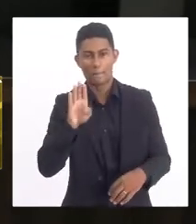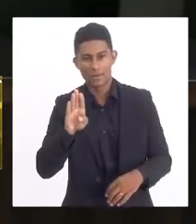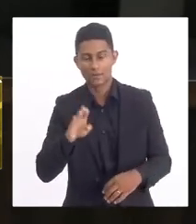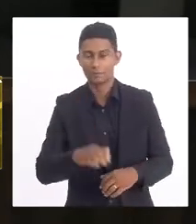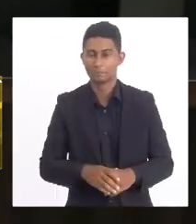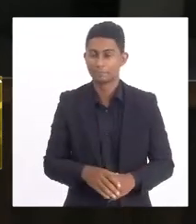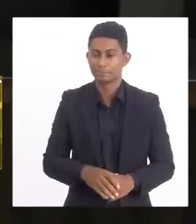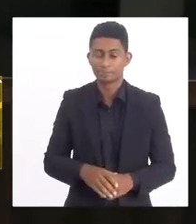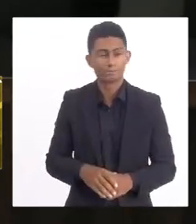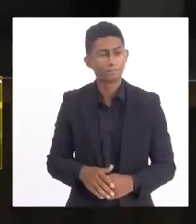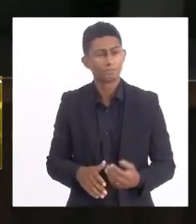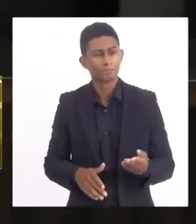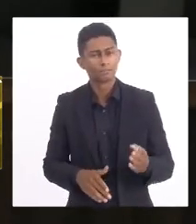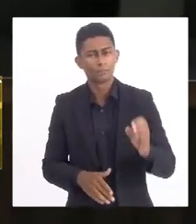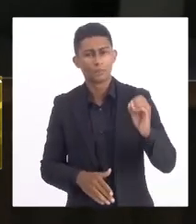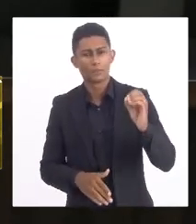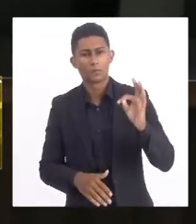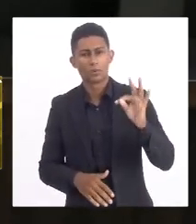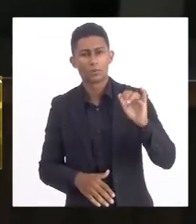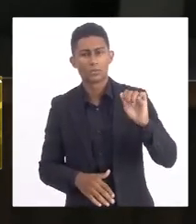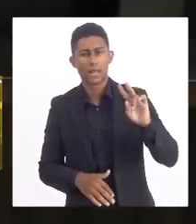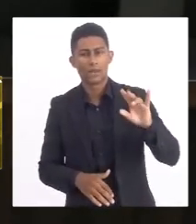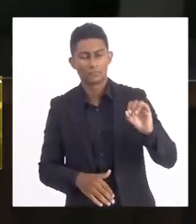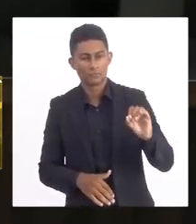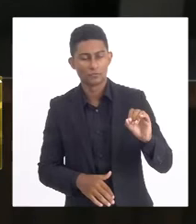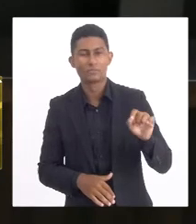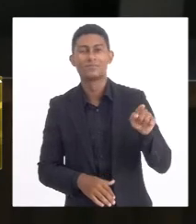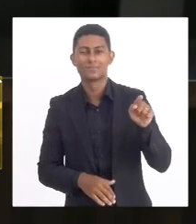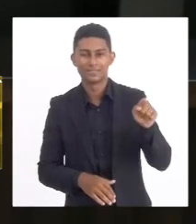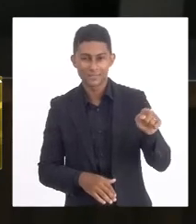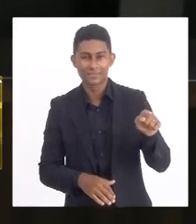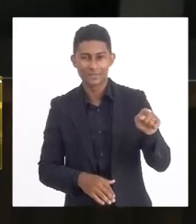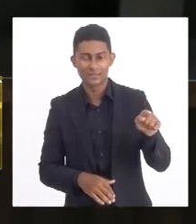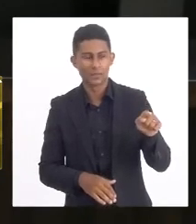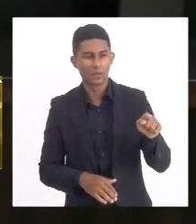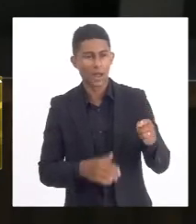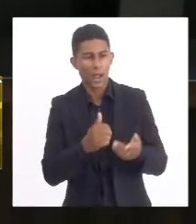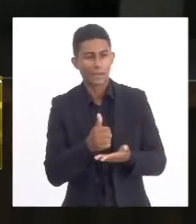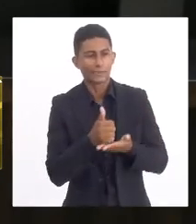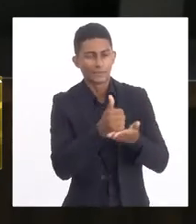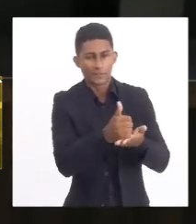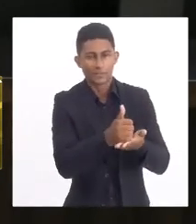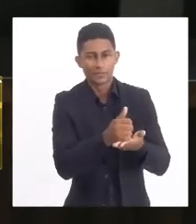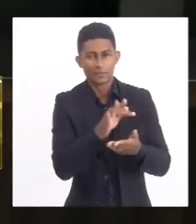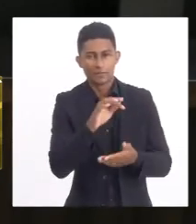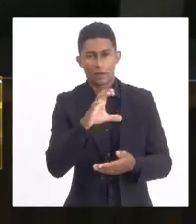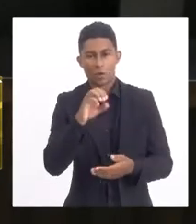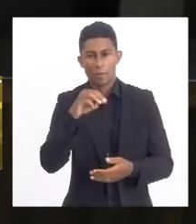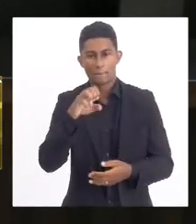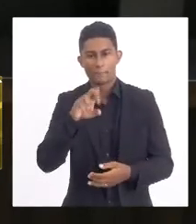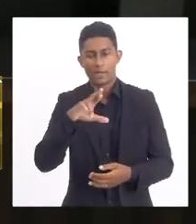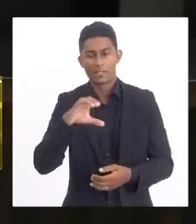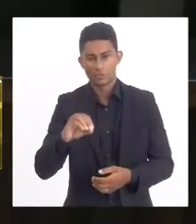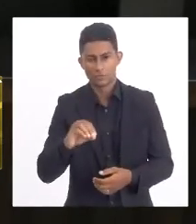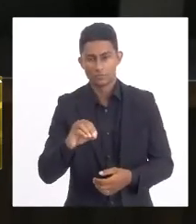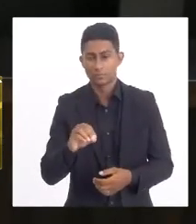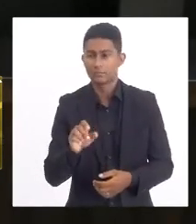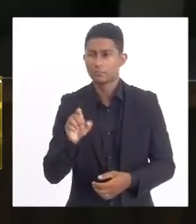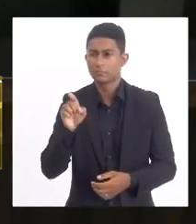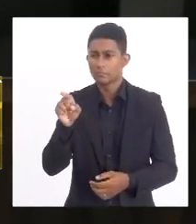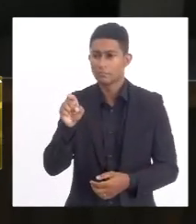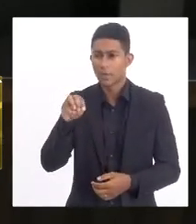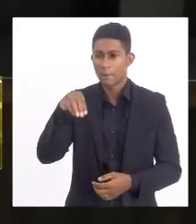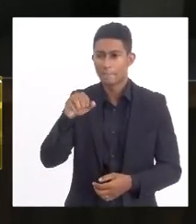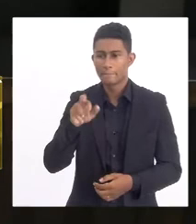que a presidenta assistente presidente da Fecomércio Oi Maria Carmen de Sá é defensora